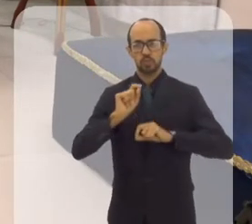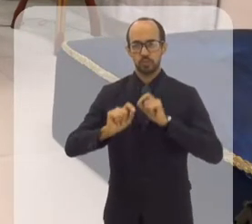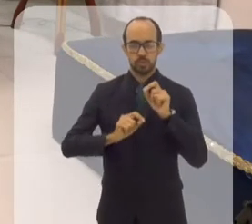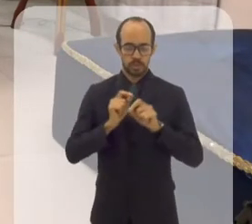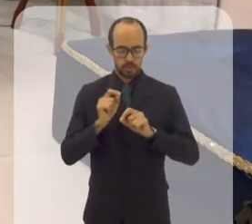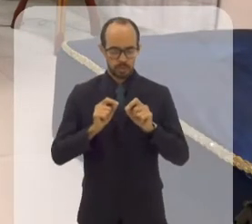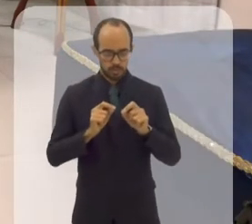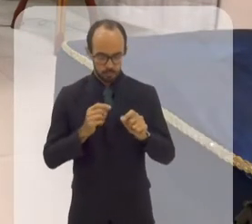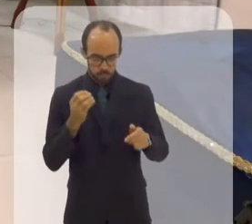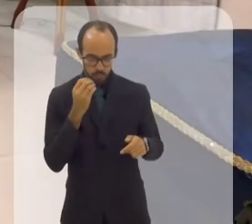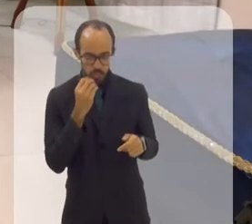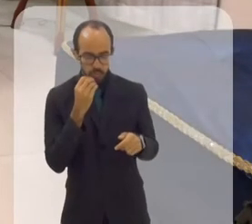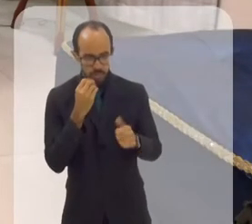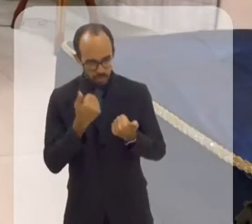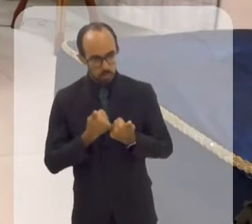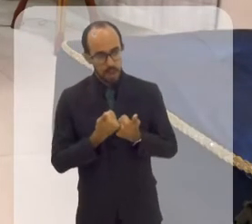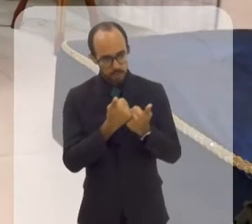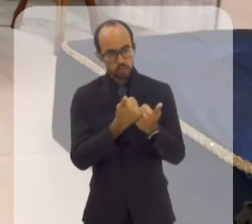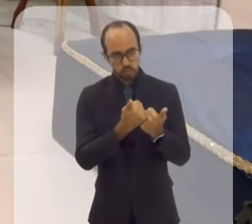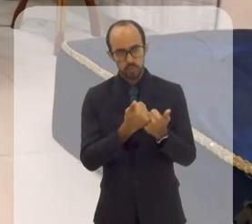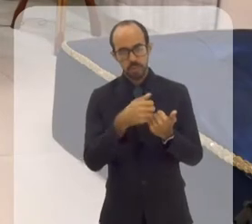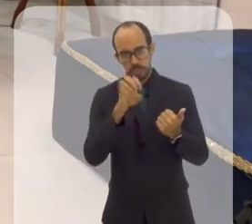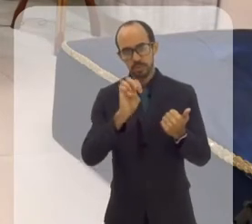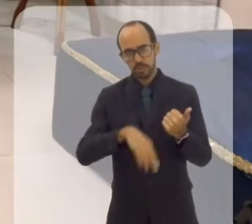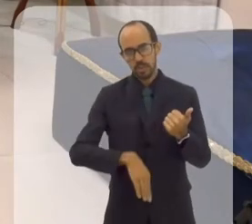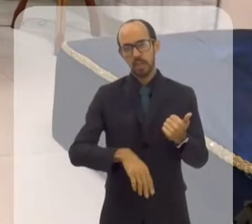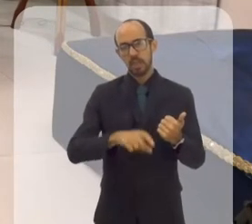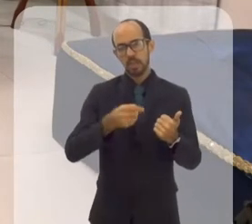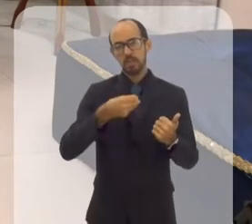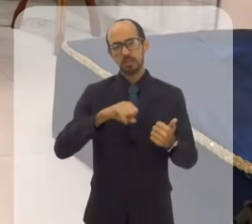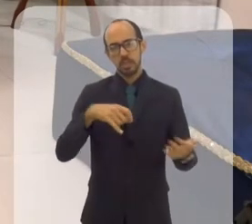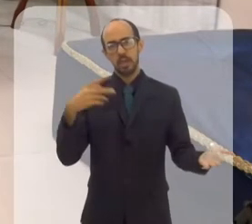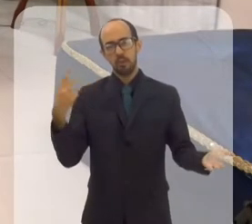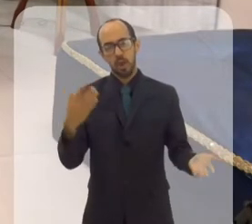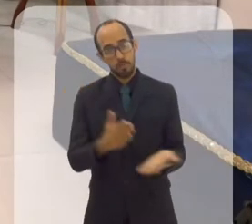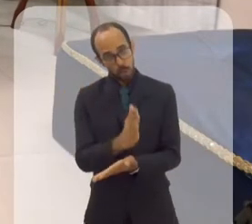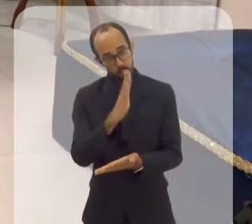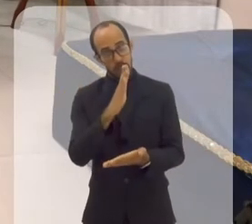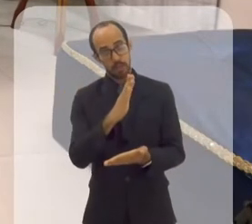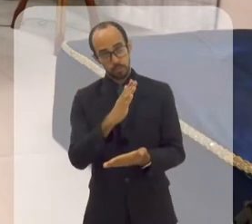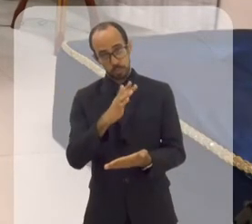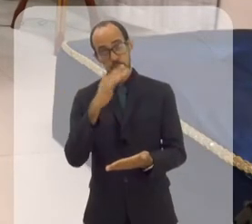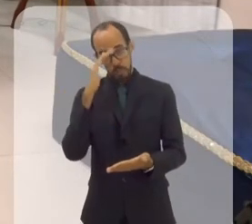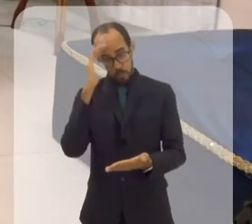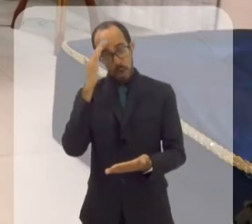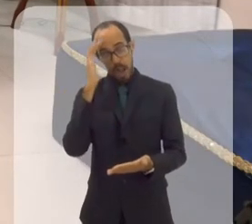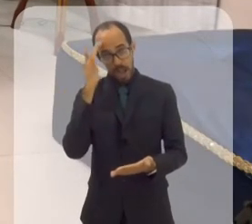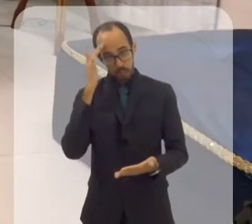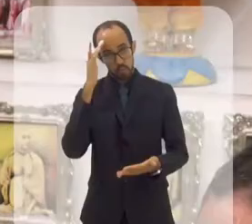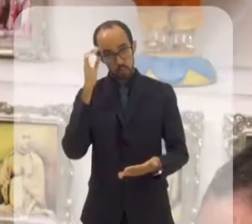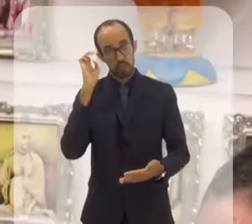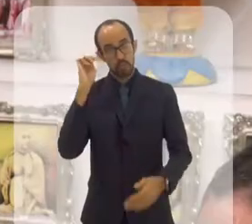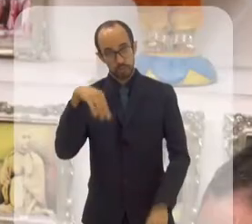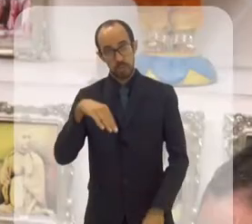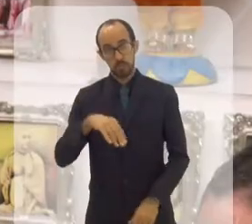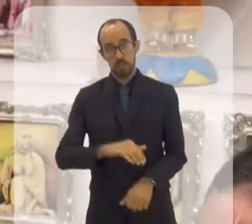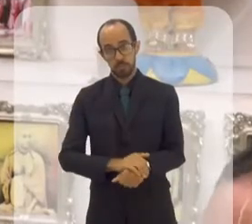seria uma grande coisa. Contribuição. Né? Grande contribuição, se for aprovado, eu acredito que